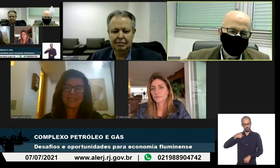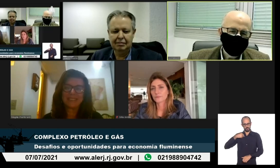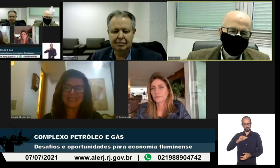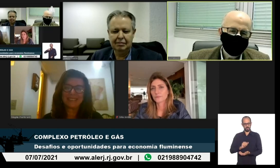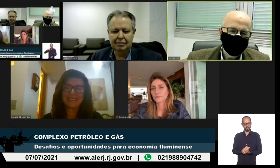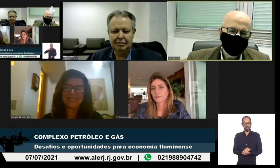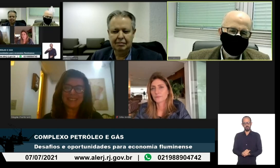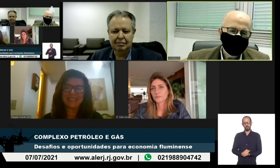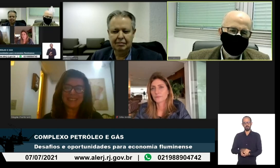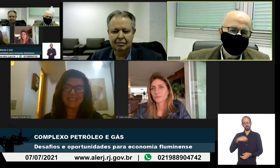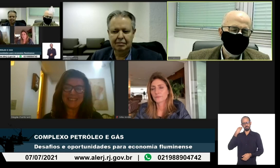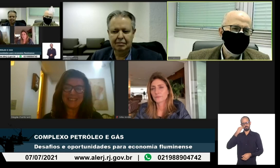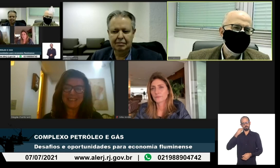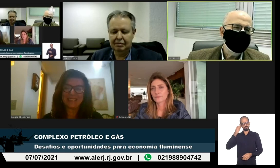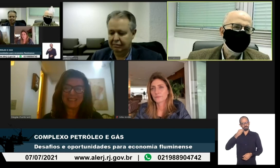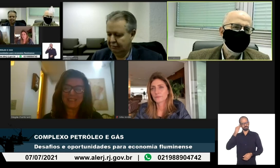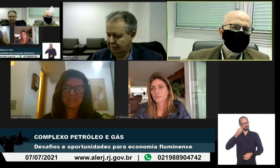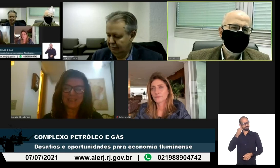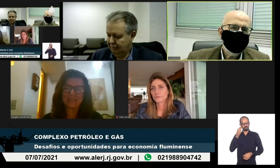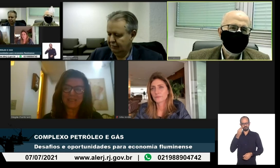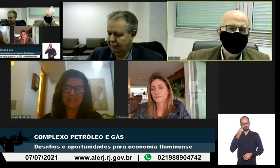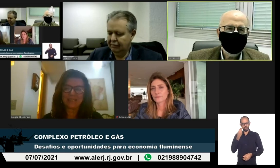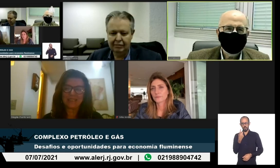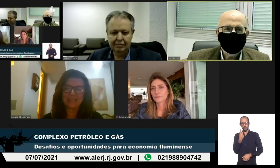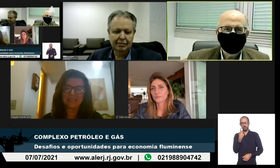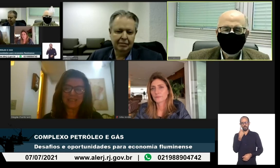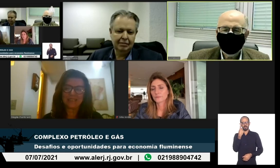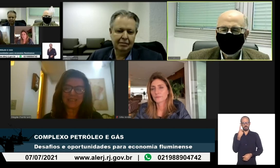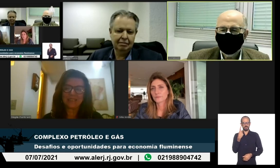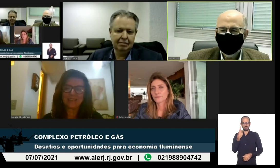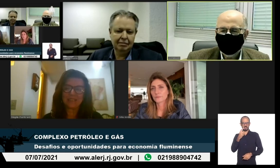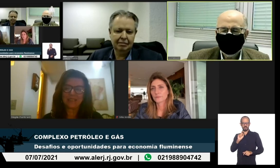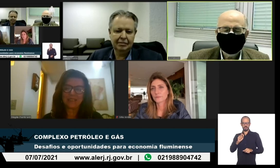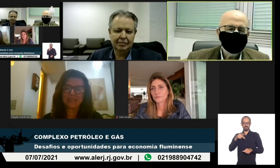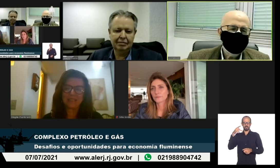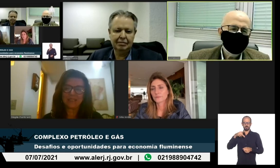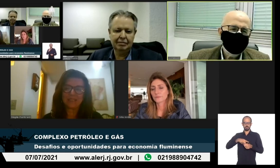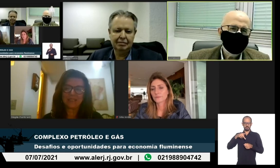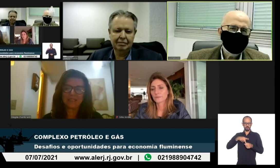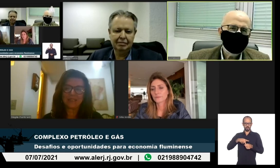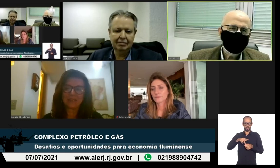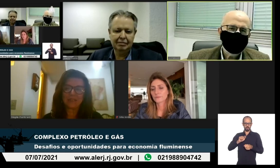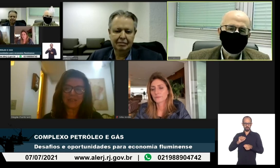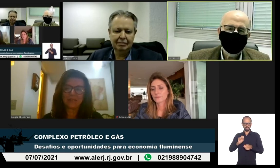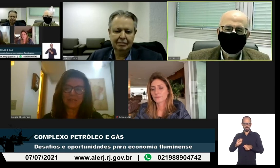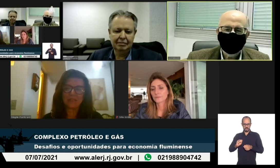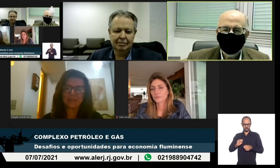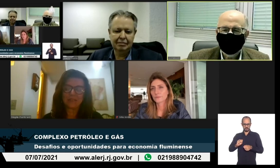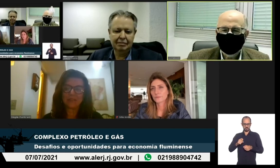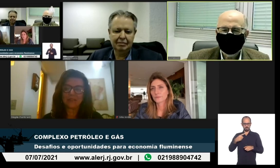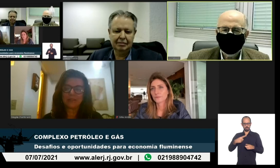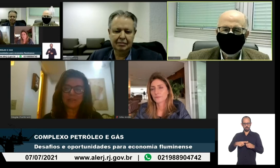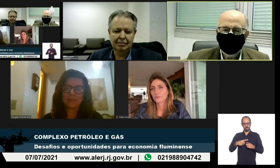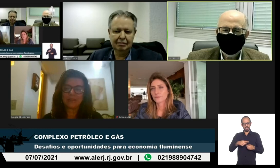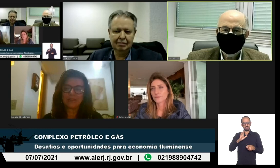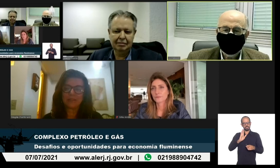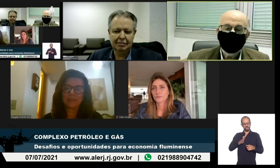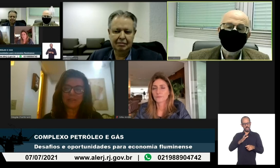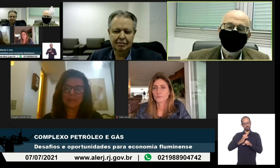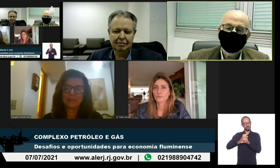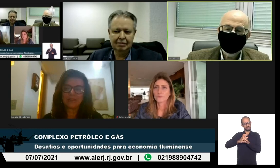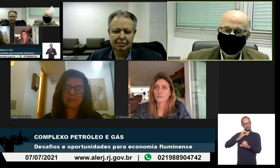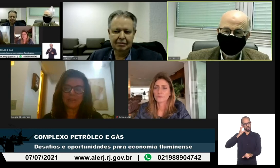e com uma experiência ímpar na área de petróleo e gás, visto que já foi engenheira também